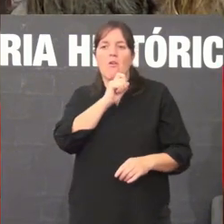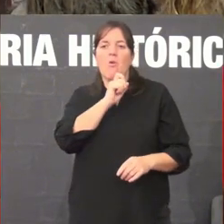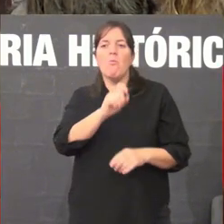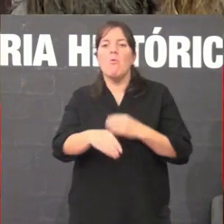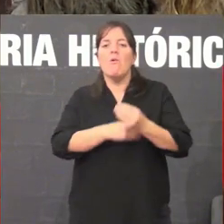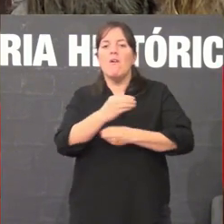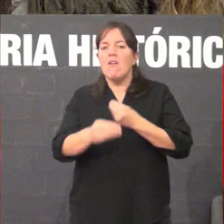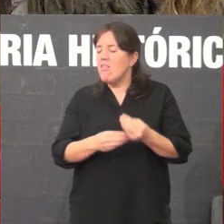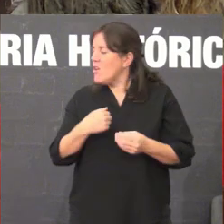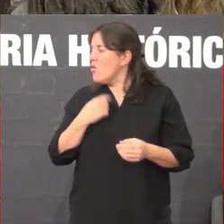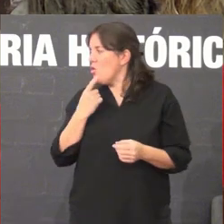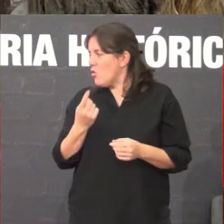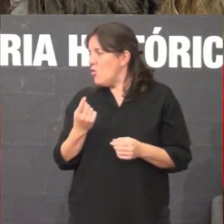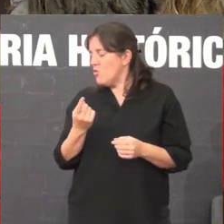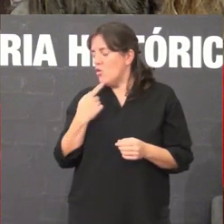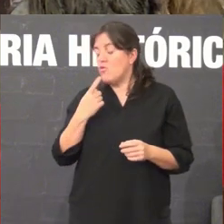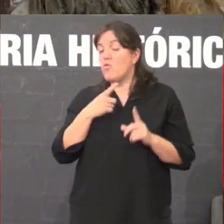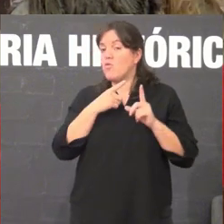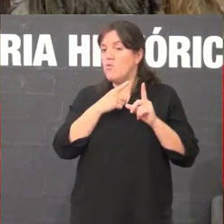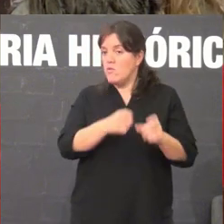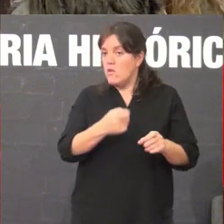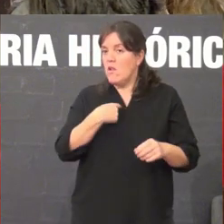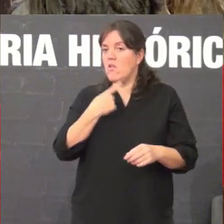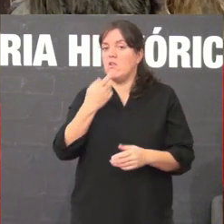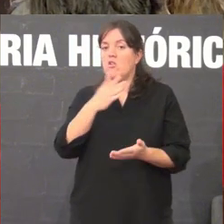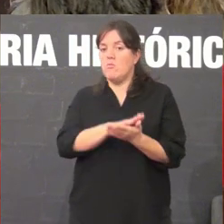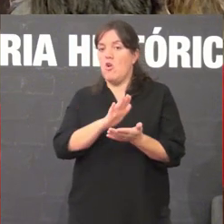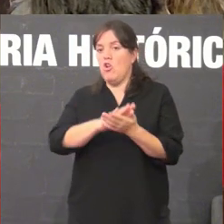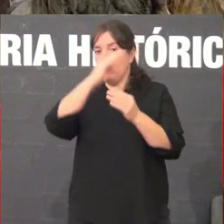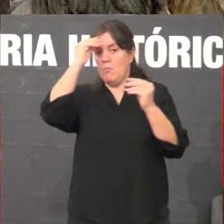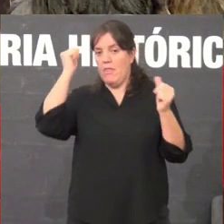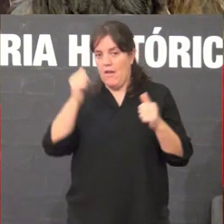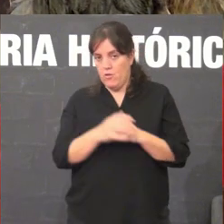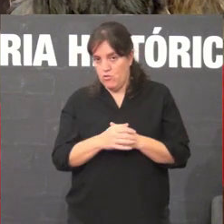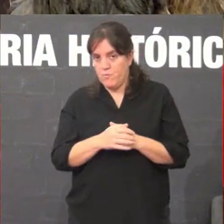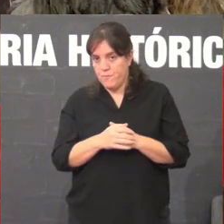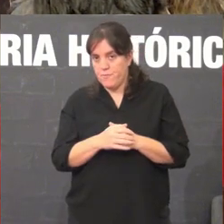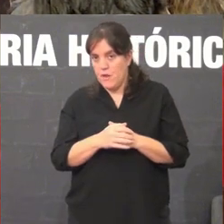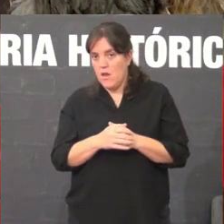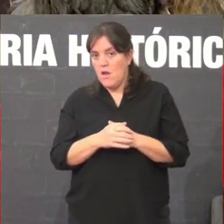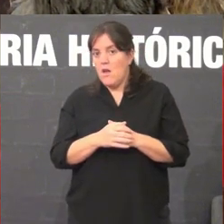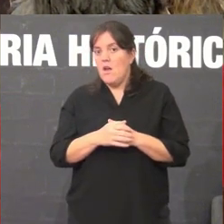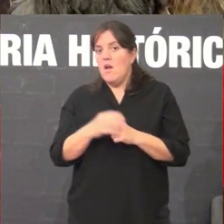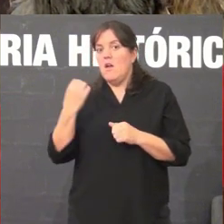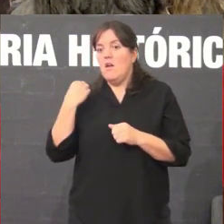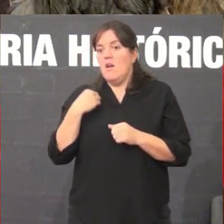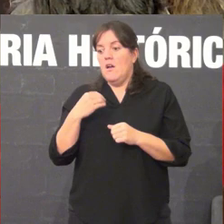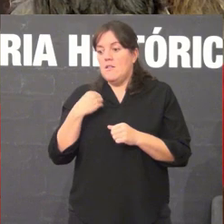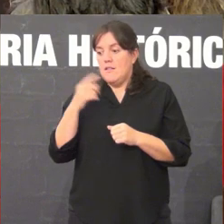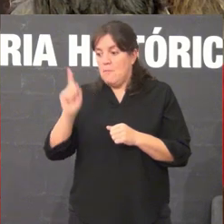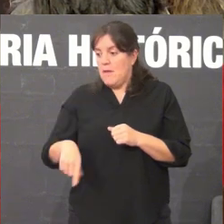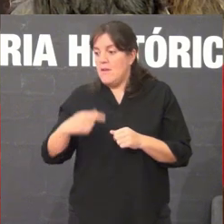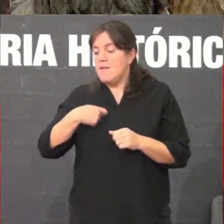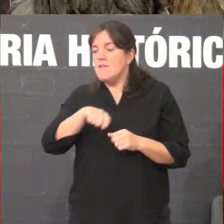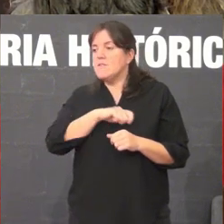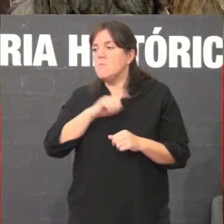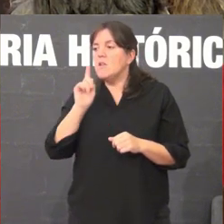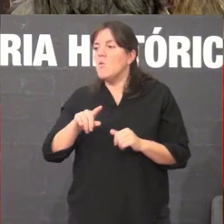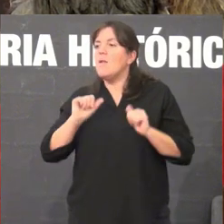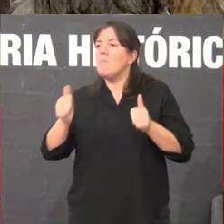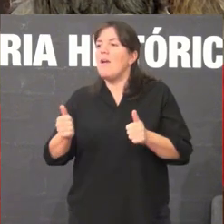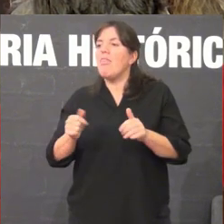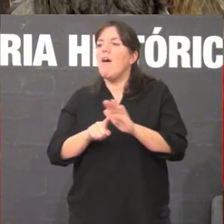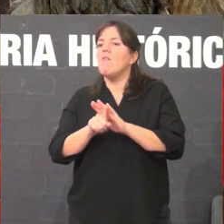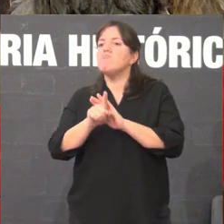de republicanos fuzilados e desaparecidos. Ao mesmo tempo, começa a aparecer em Espanha uma vasta